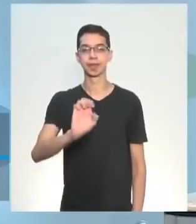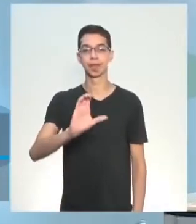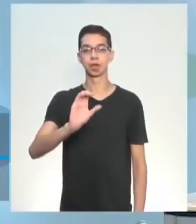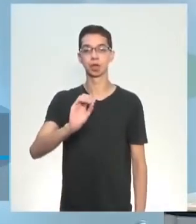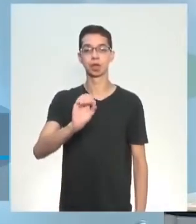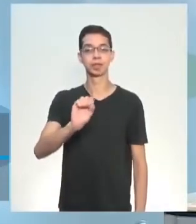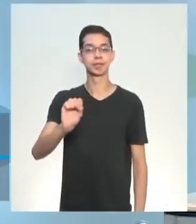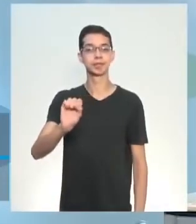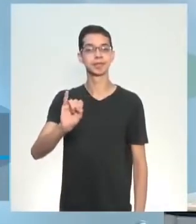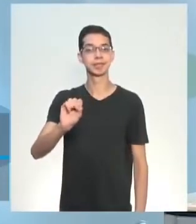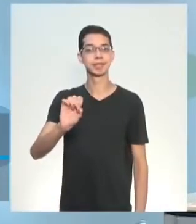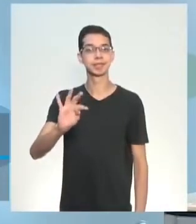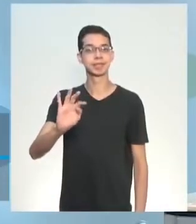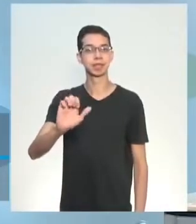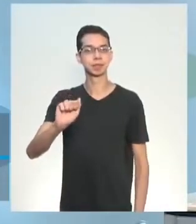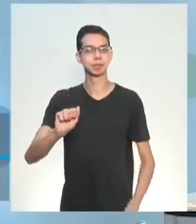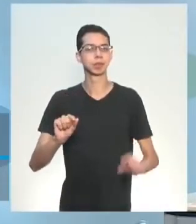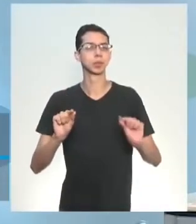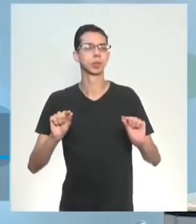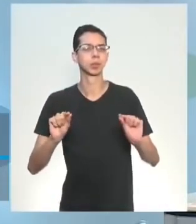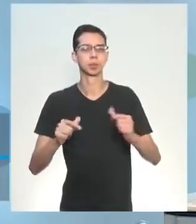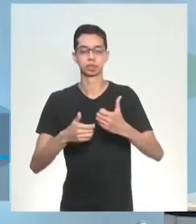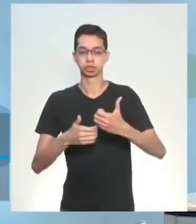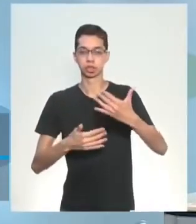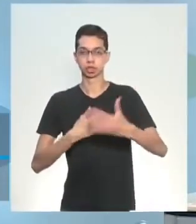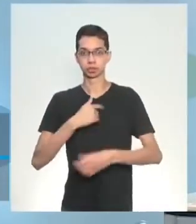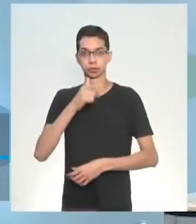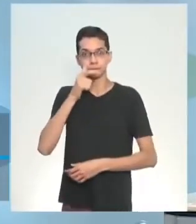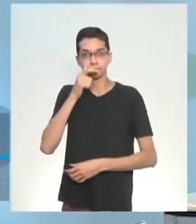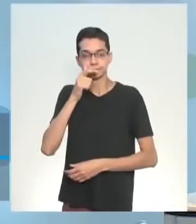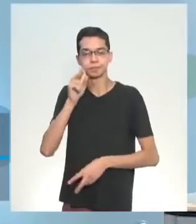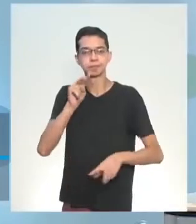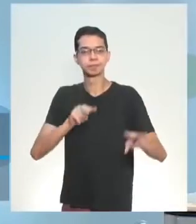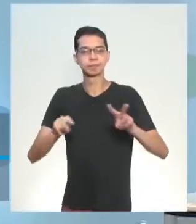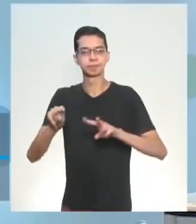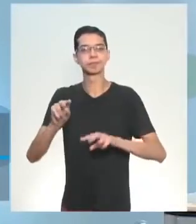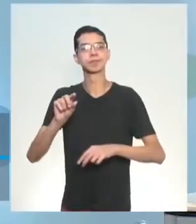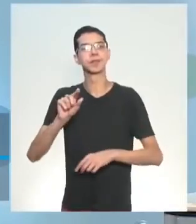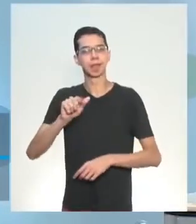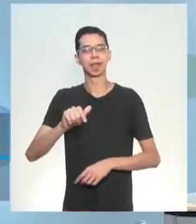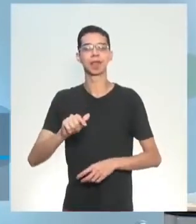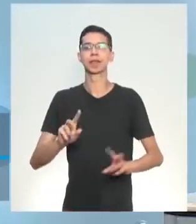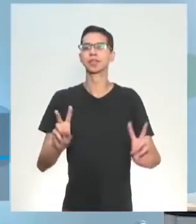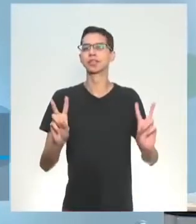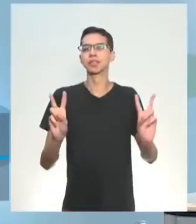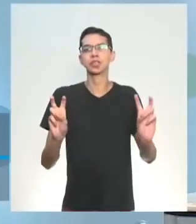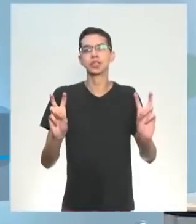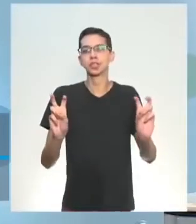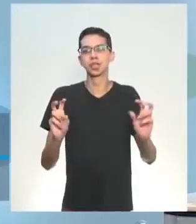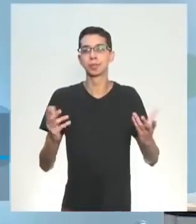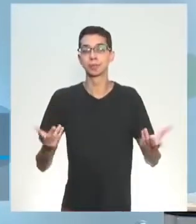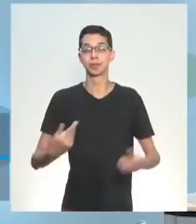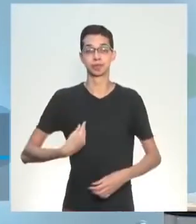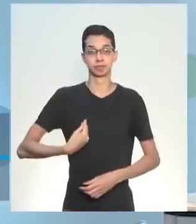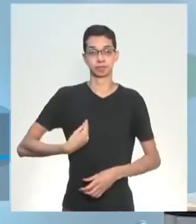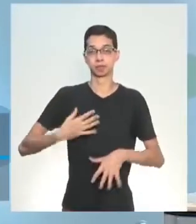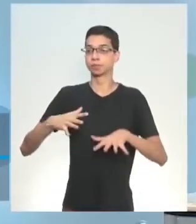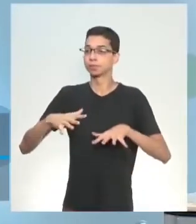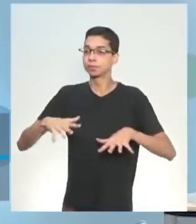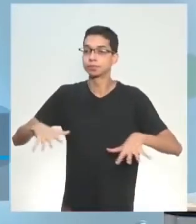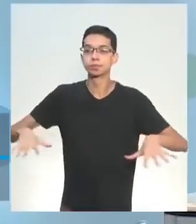foi colocado ali no chat por alguém também que eu li, um sistema ecológico, um sistema onde os seres vivos